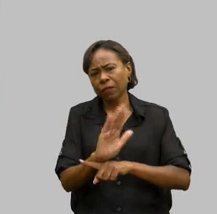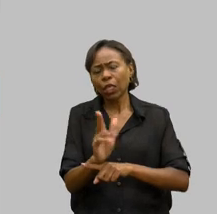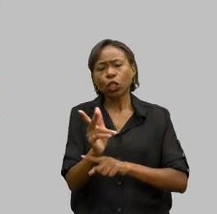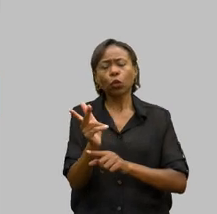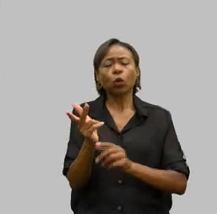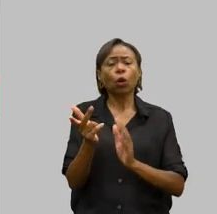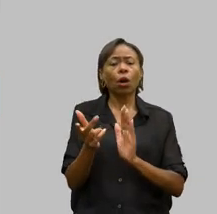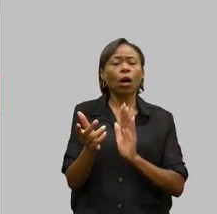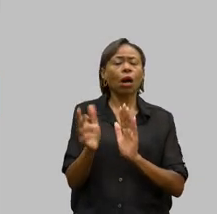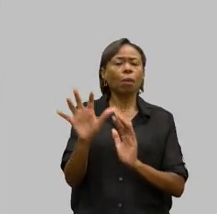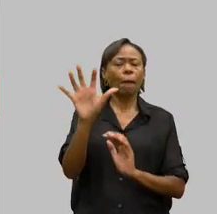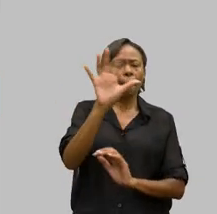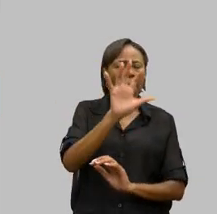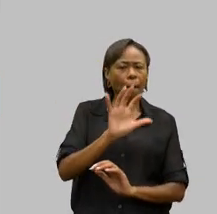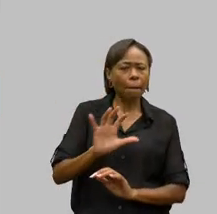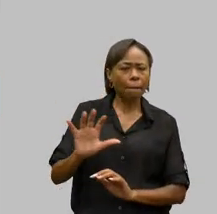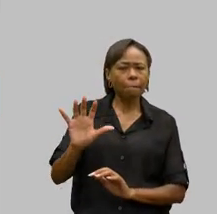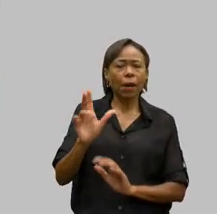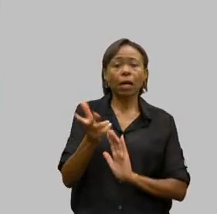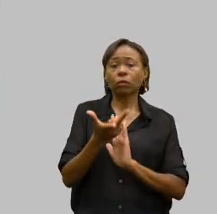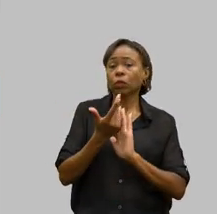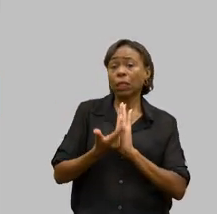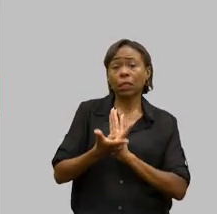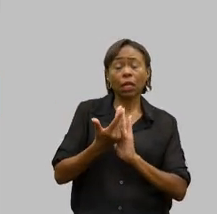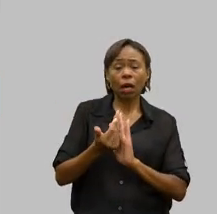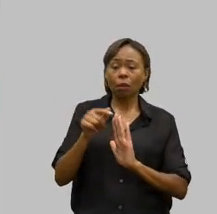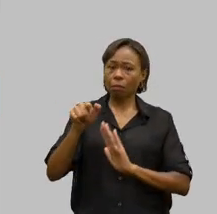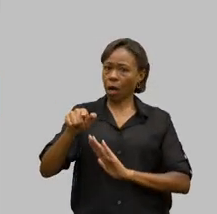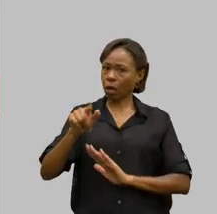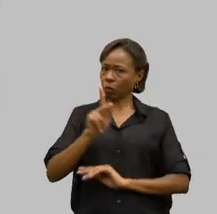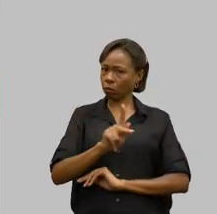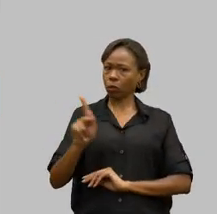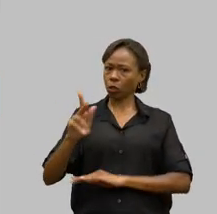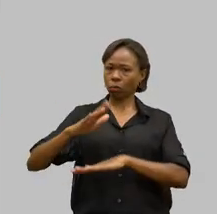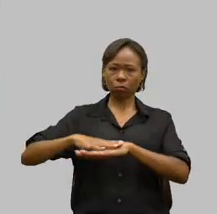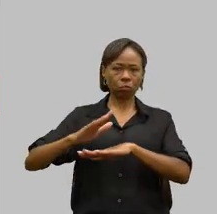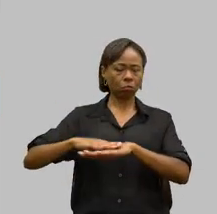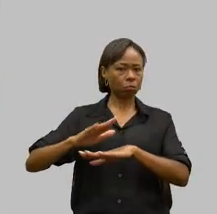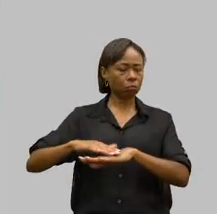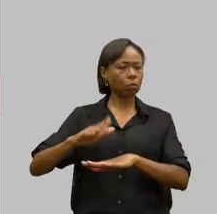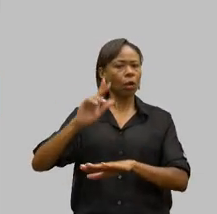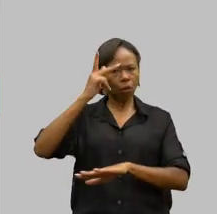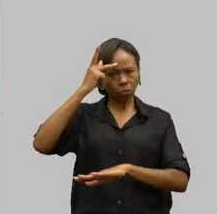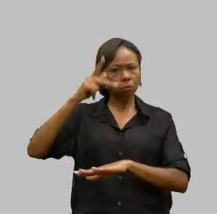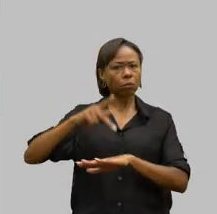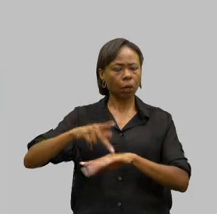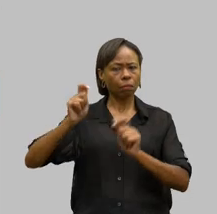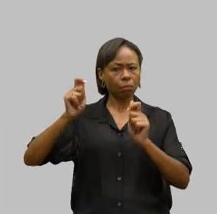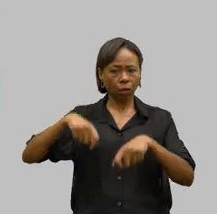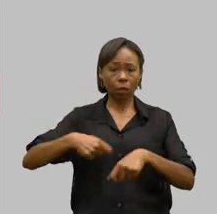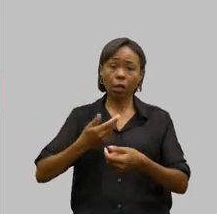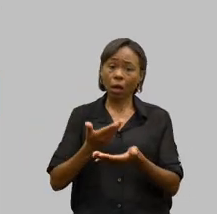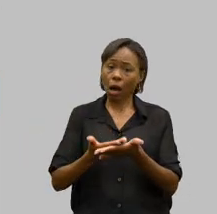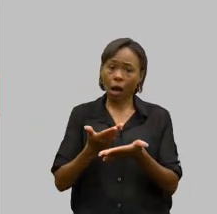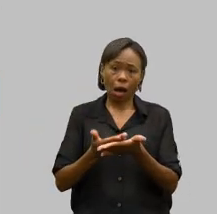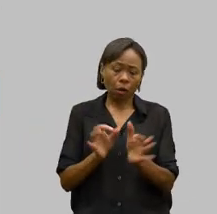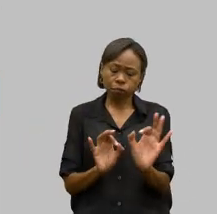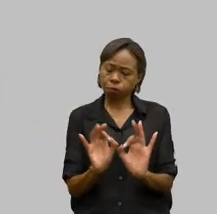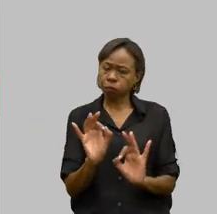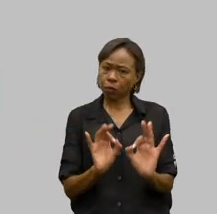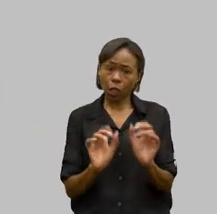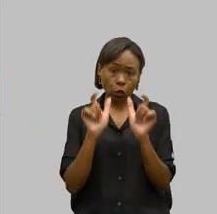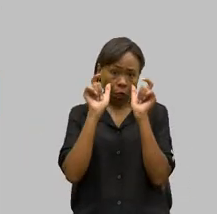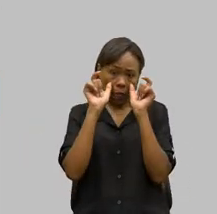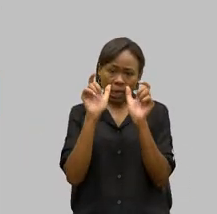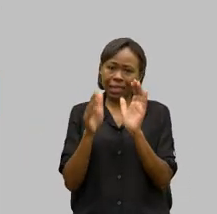desenhados, sem tirarmos a autonomia do professor, para que ele possa também fazer a sua aula de acordo com o seu interesse,